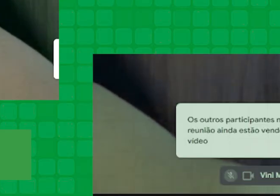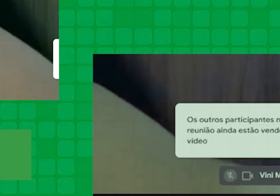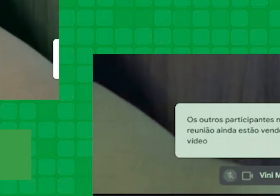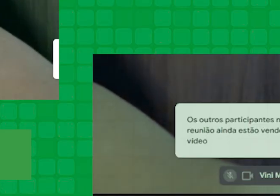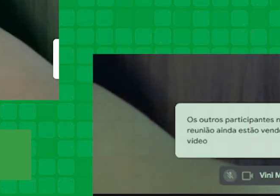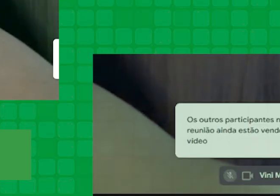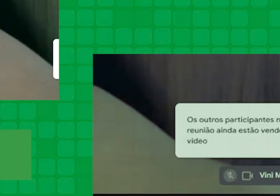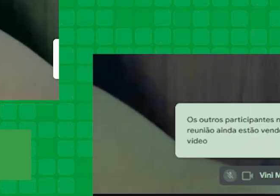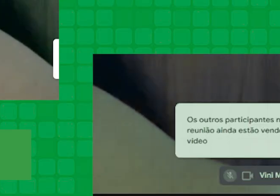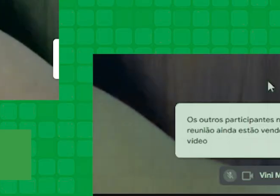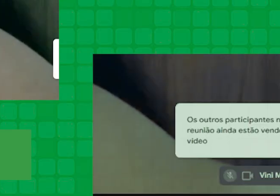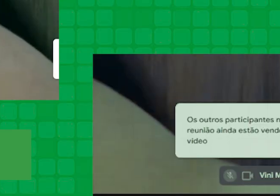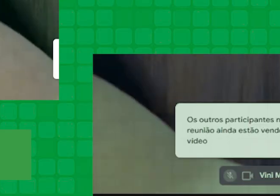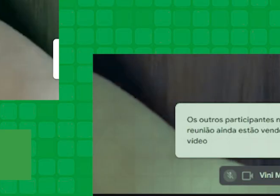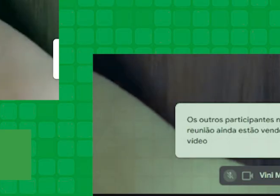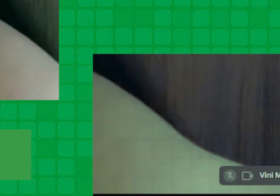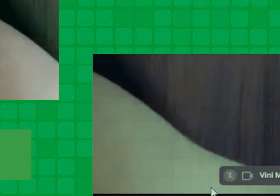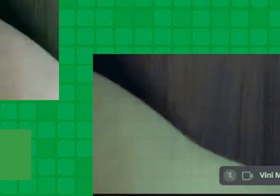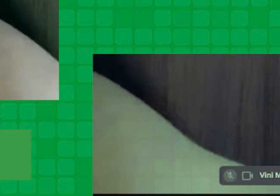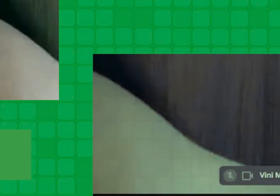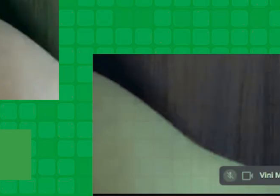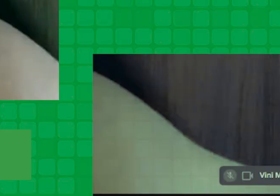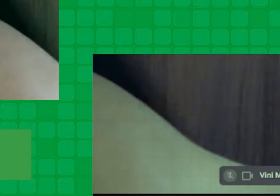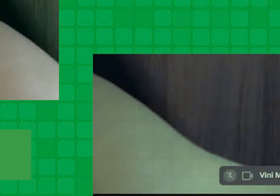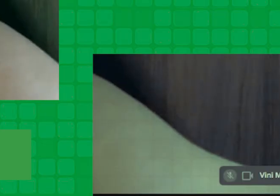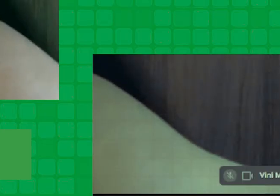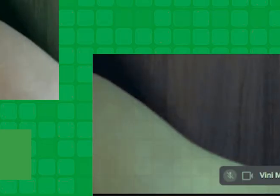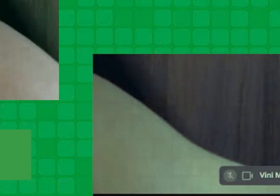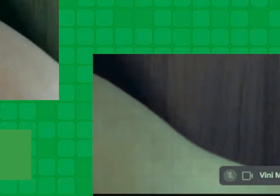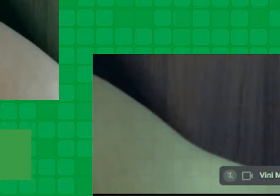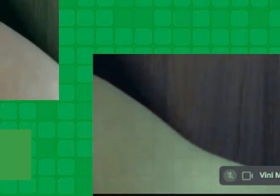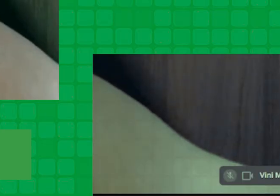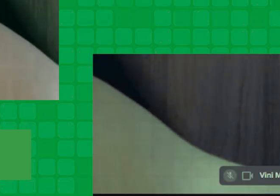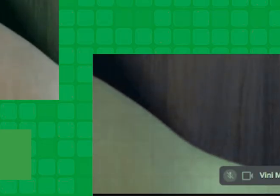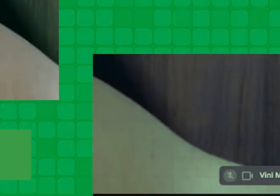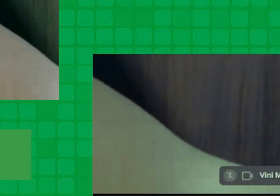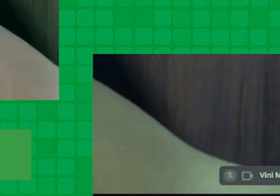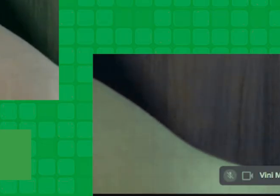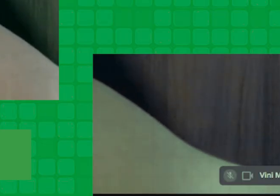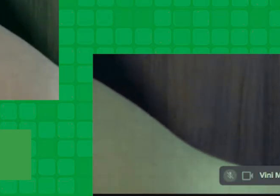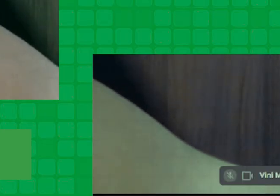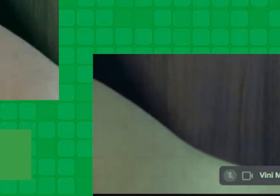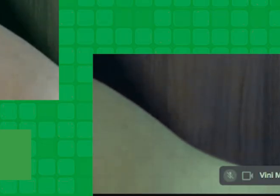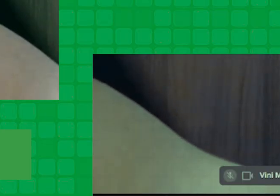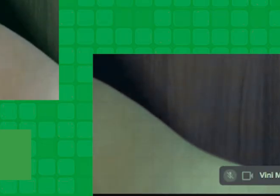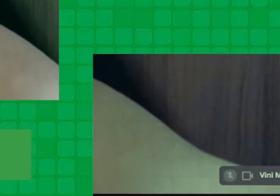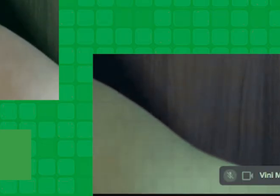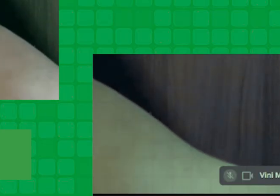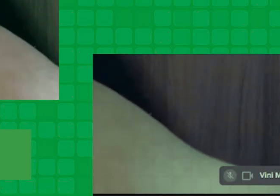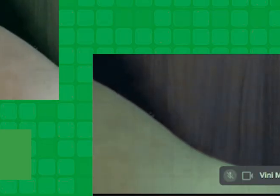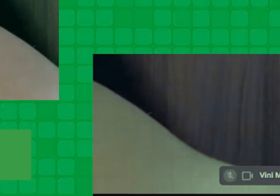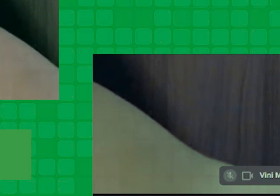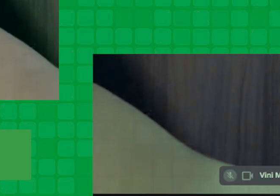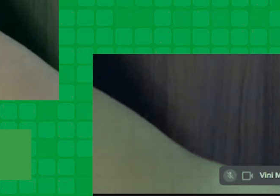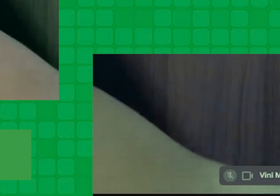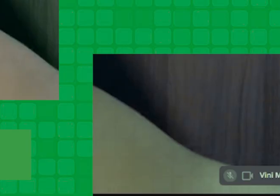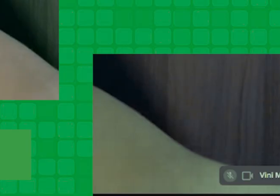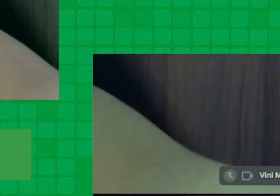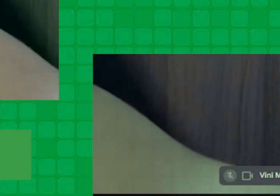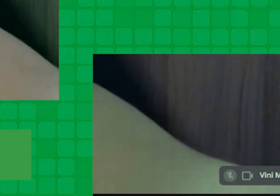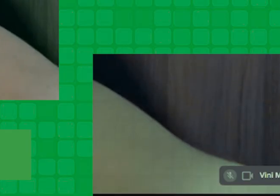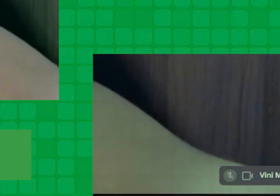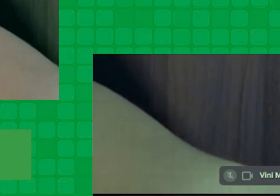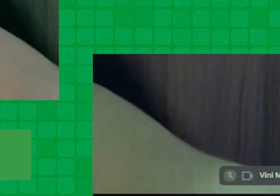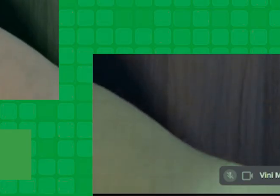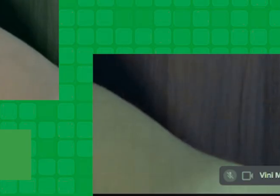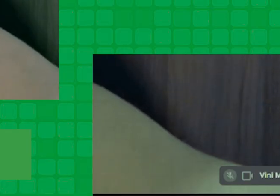fizesse a avaliação do documento, e aí eu fiquei na dúvida, de fato, do que passou pelo CEP, porque quando eu li a relatoria do